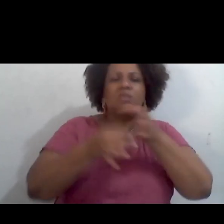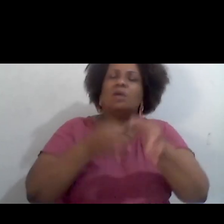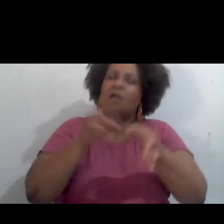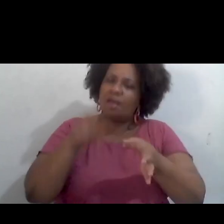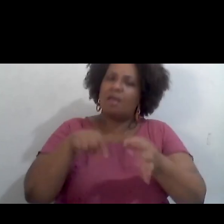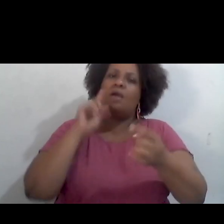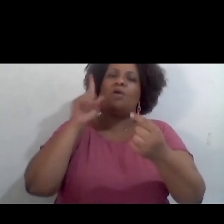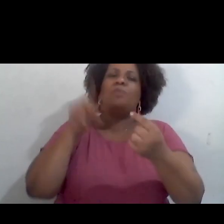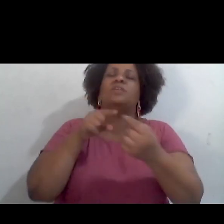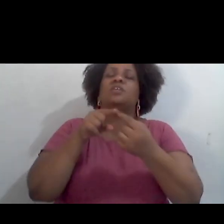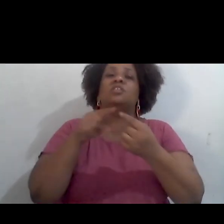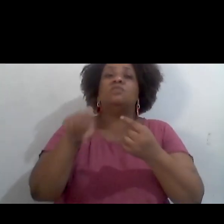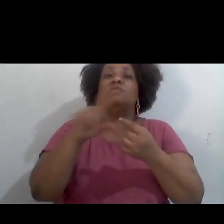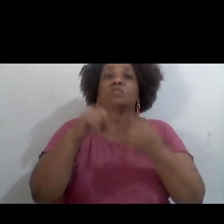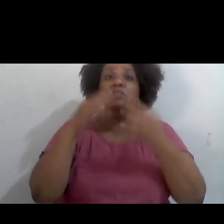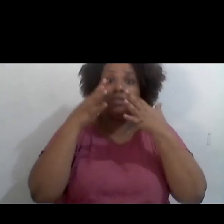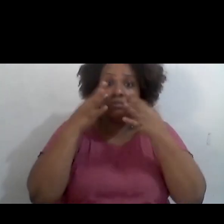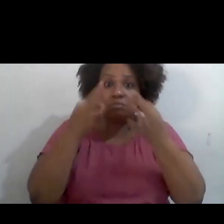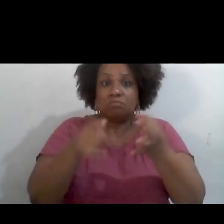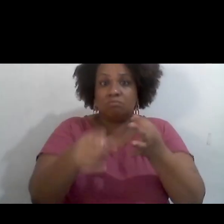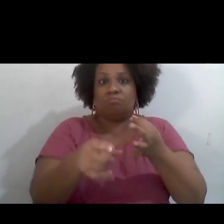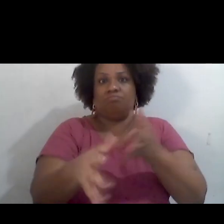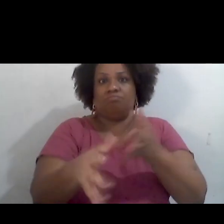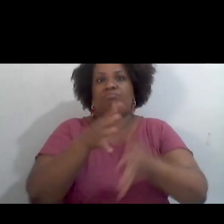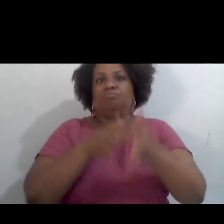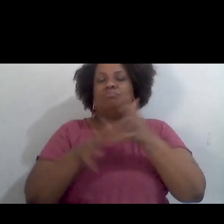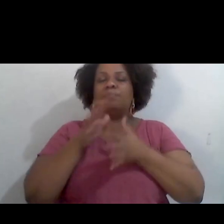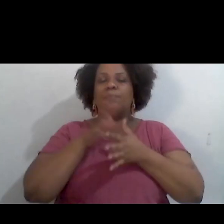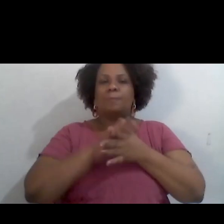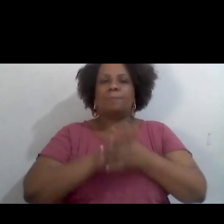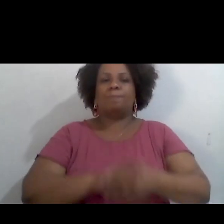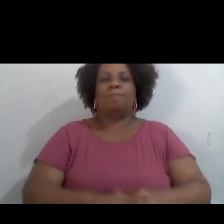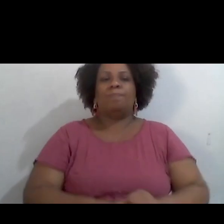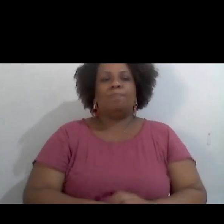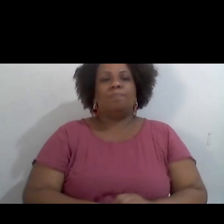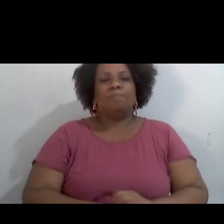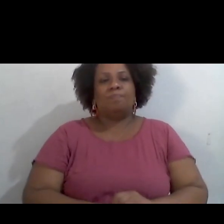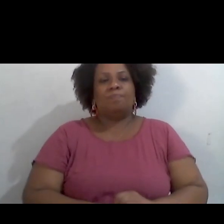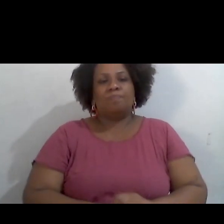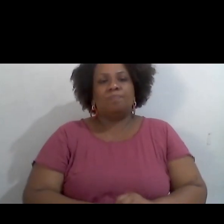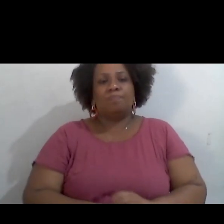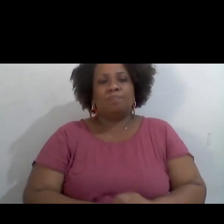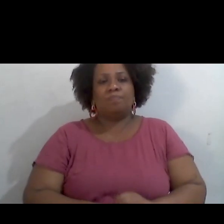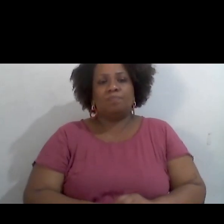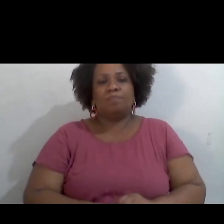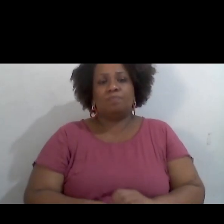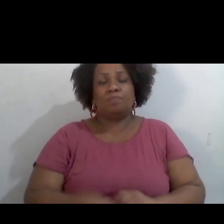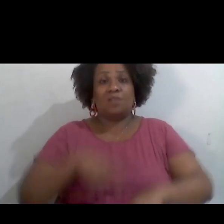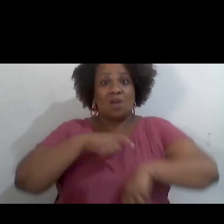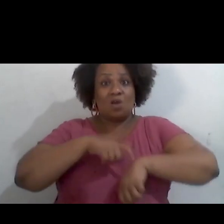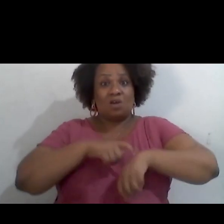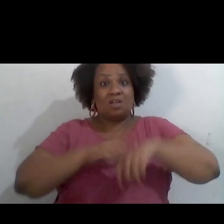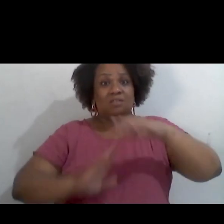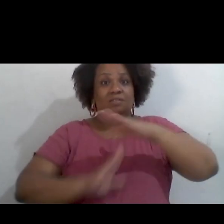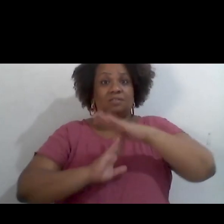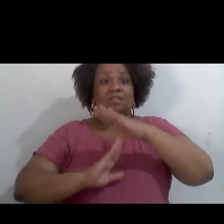nós escutarmos muito mais do que falarmos. Então, faço já questão de dizer isso, que nós temos limite de hora, mas